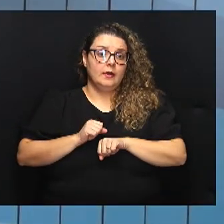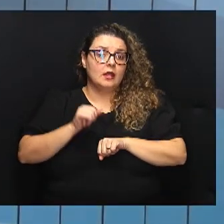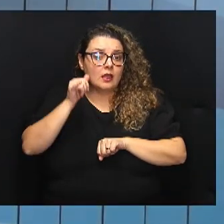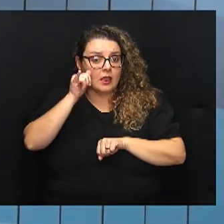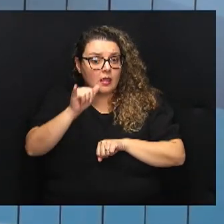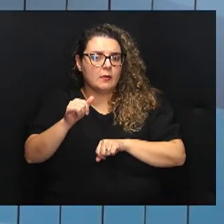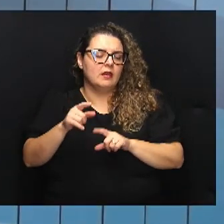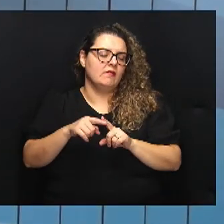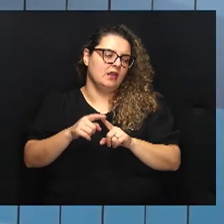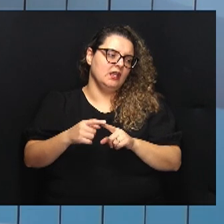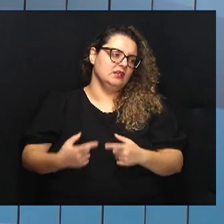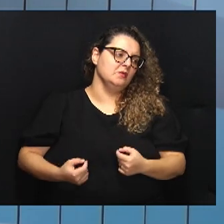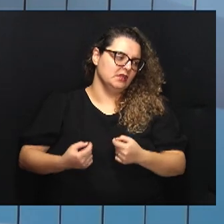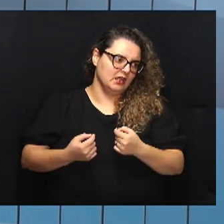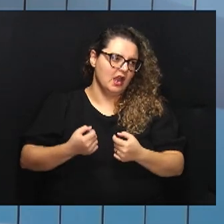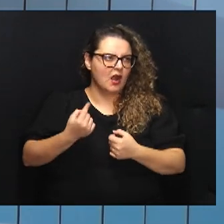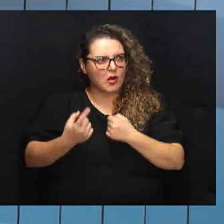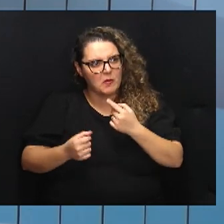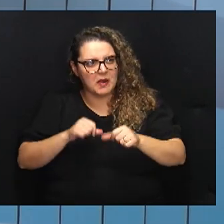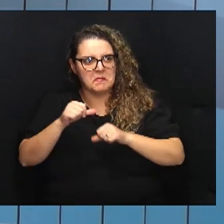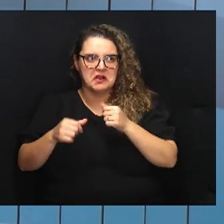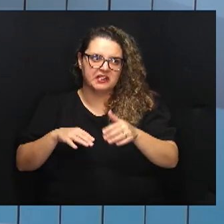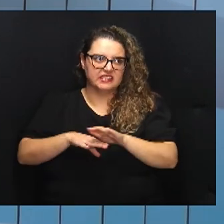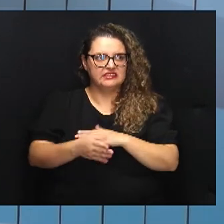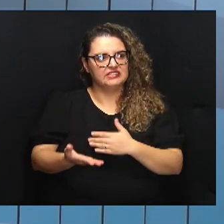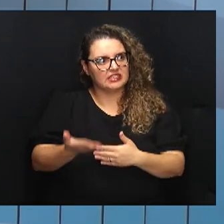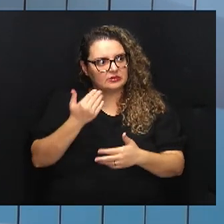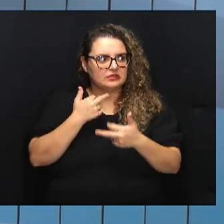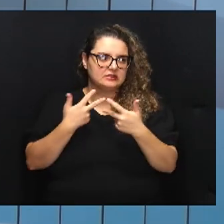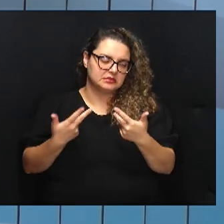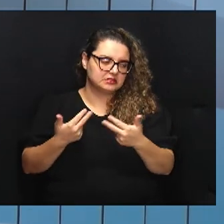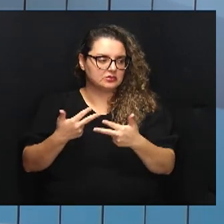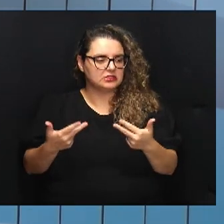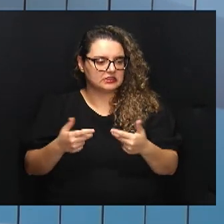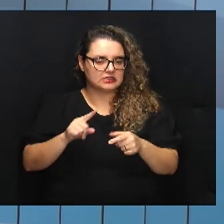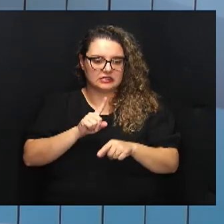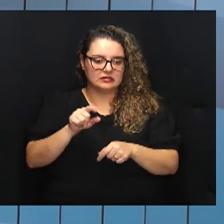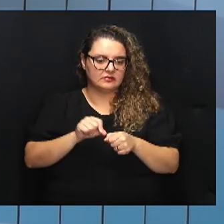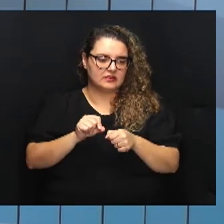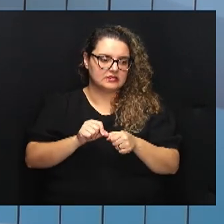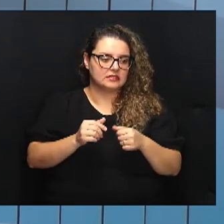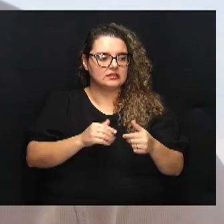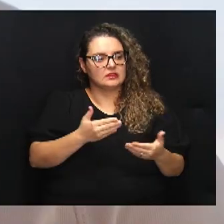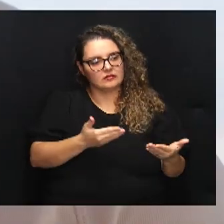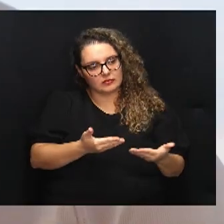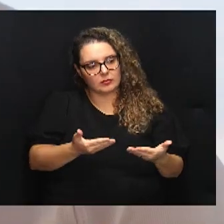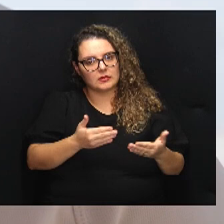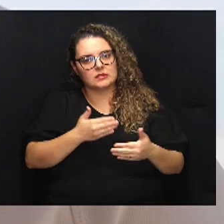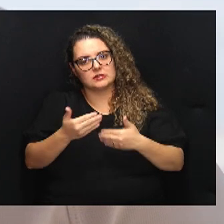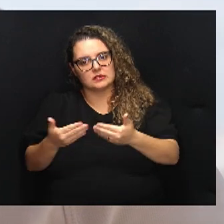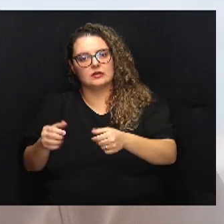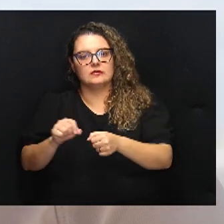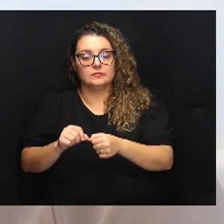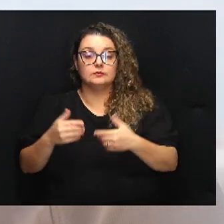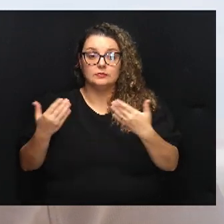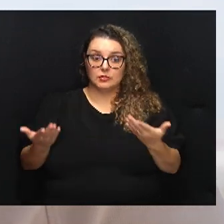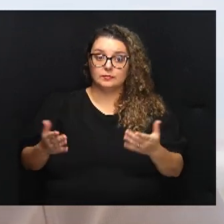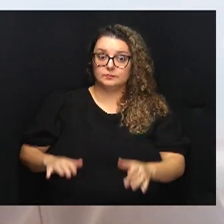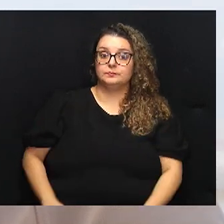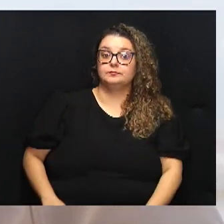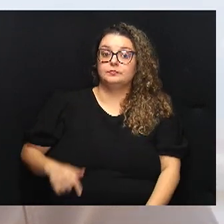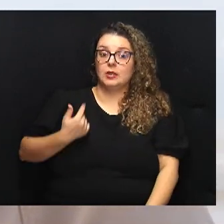esse tipo de câncer? Alguma mudança de hábito, né? Coisas que não fazia, que vai ter que fazer? Então, para a gente